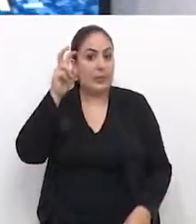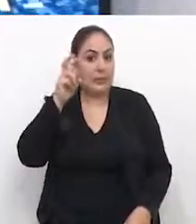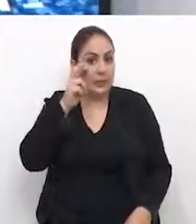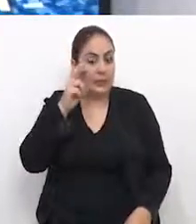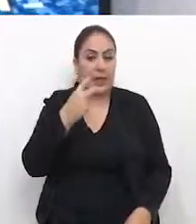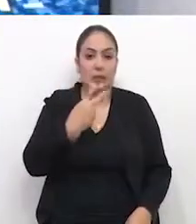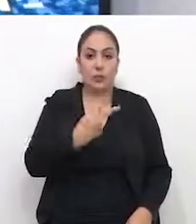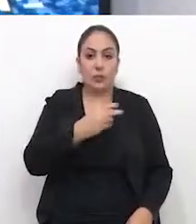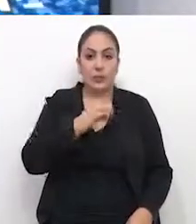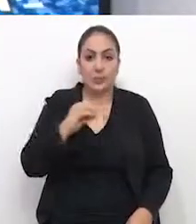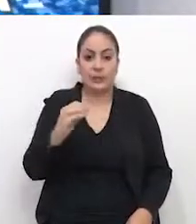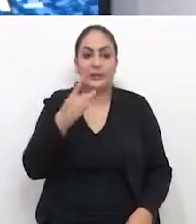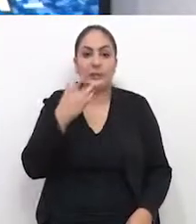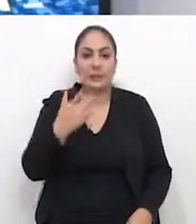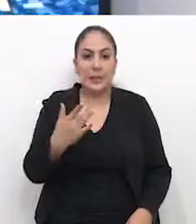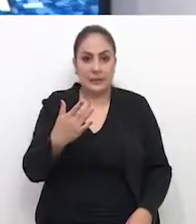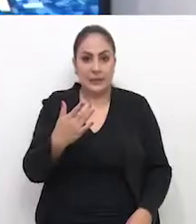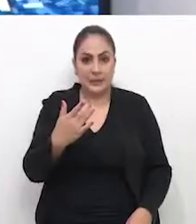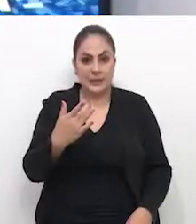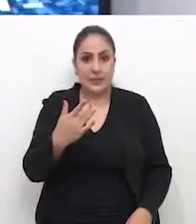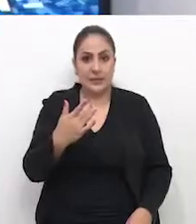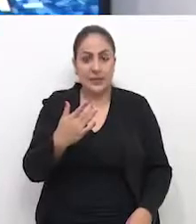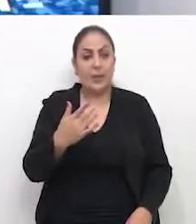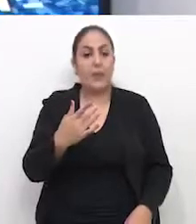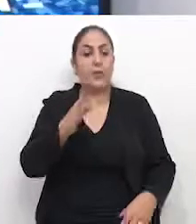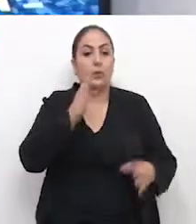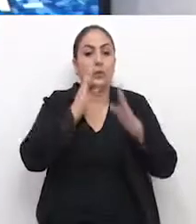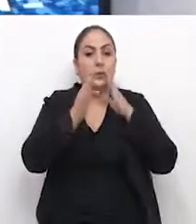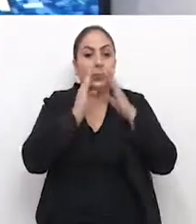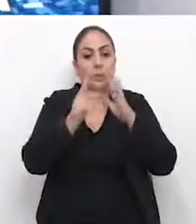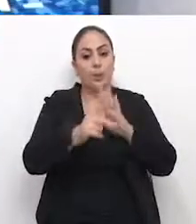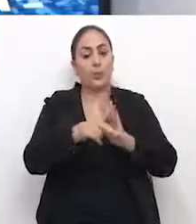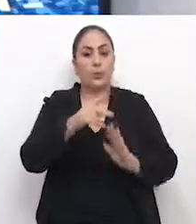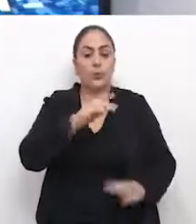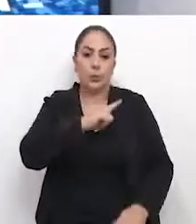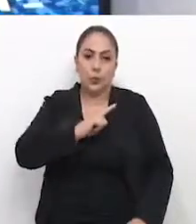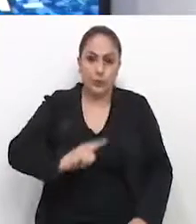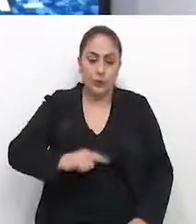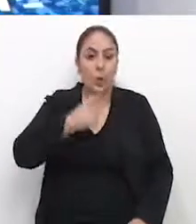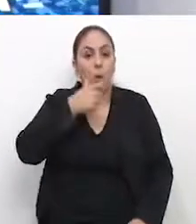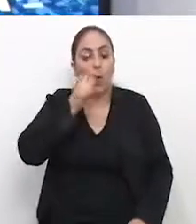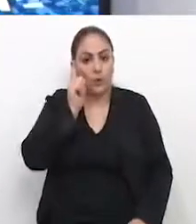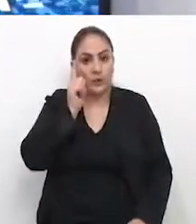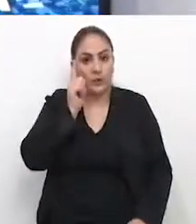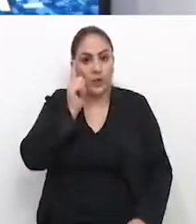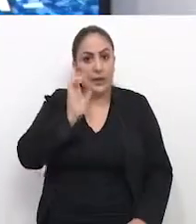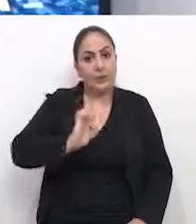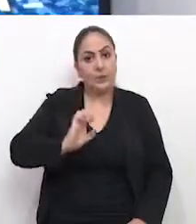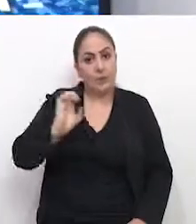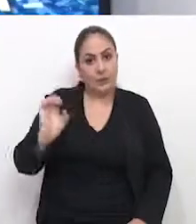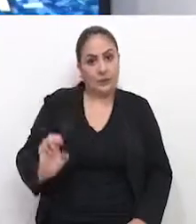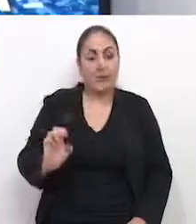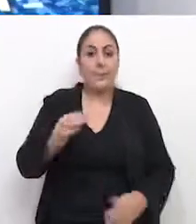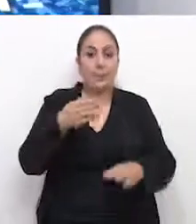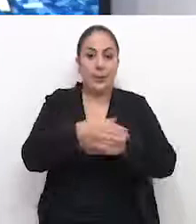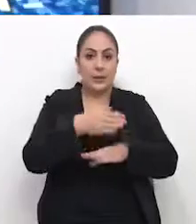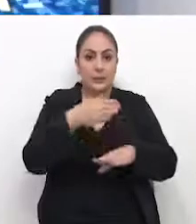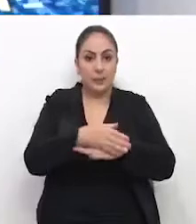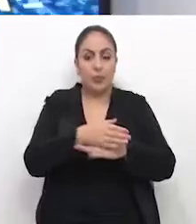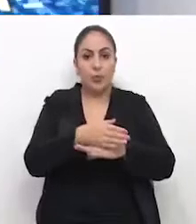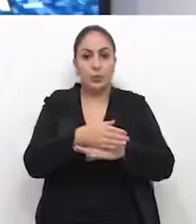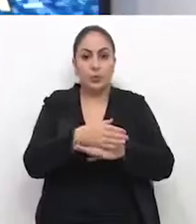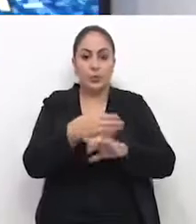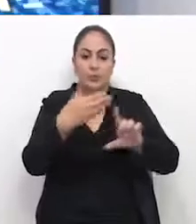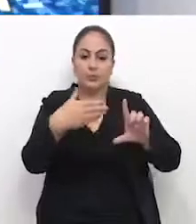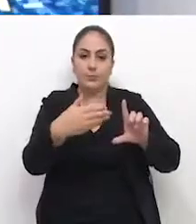e quintas-feiras, às 2 horas da tarde, ao vivo pelo Facebook do governo. Ontem, Eduardo Leite